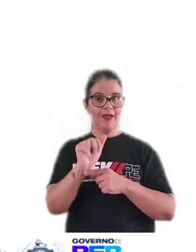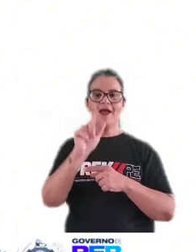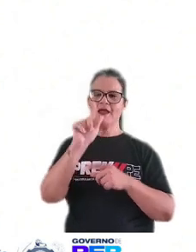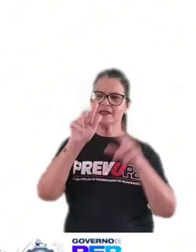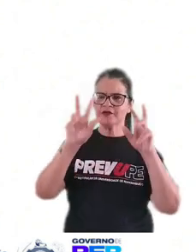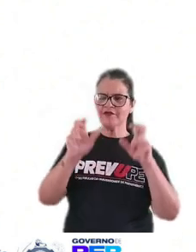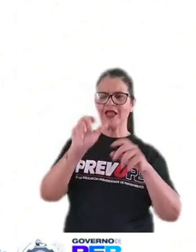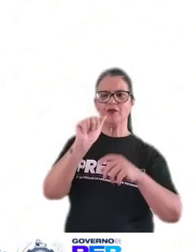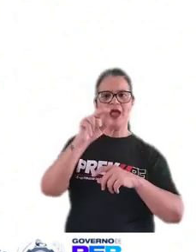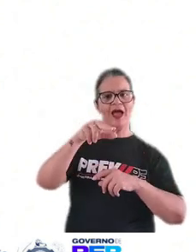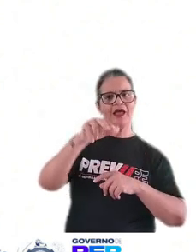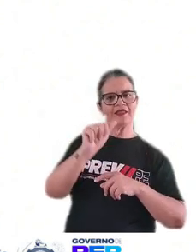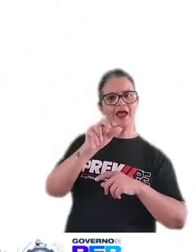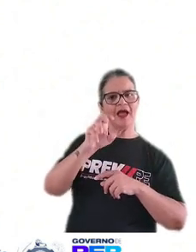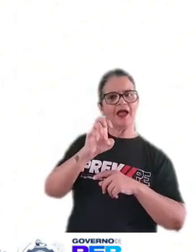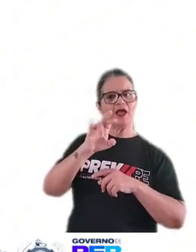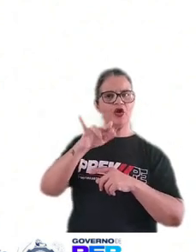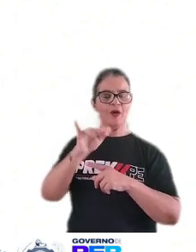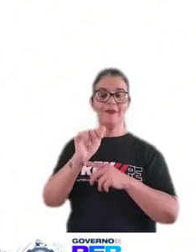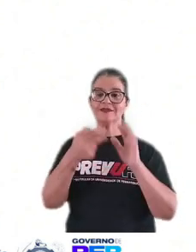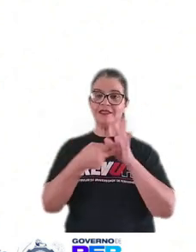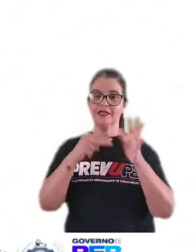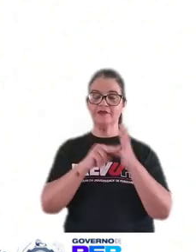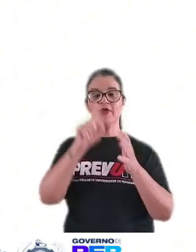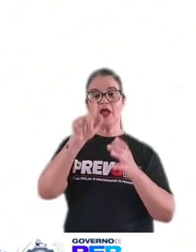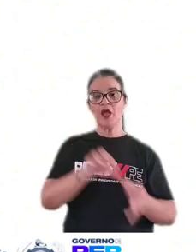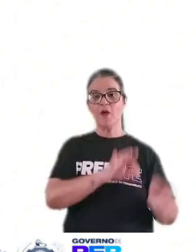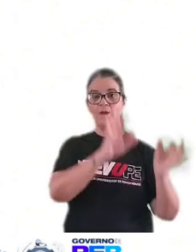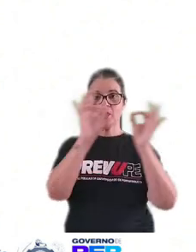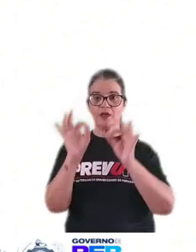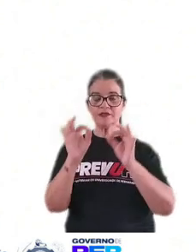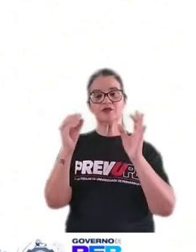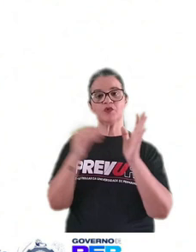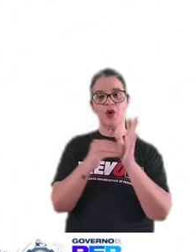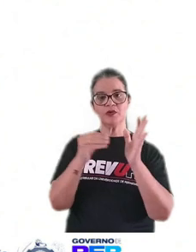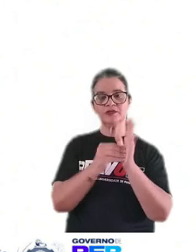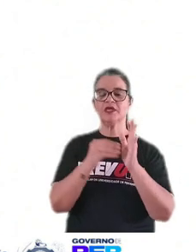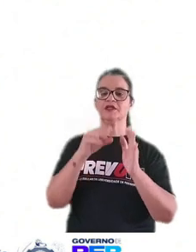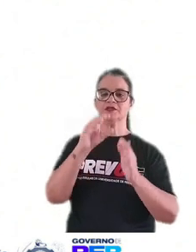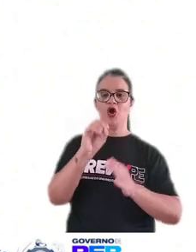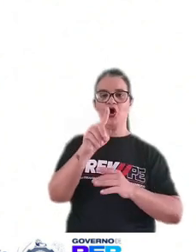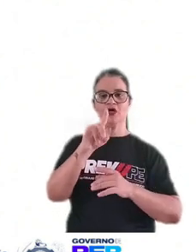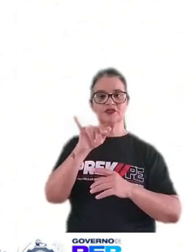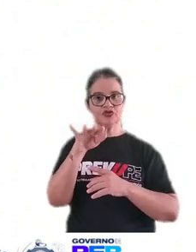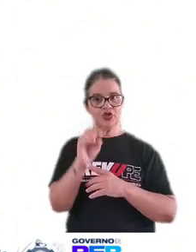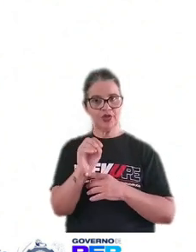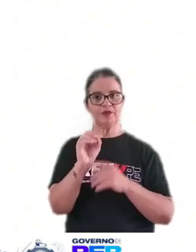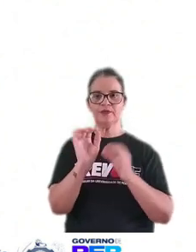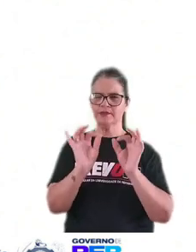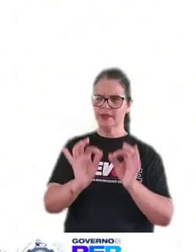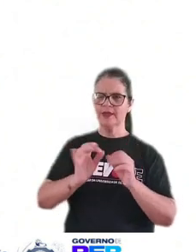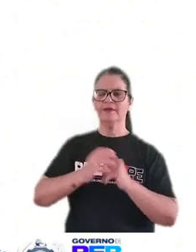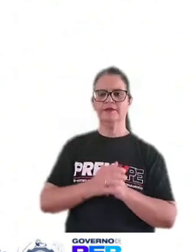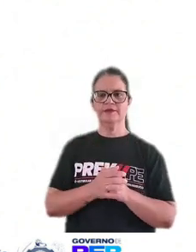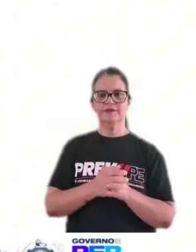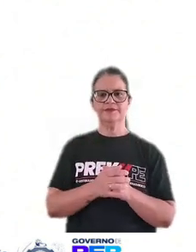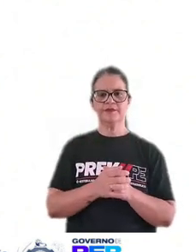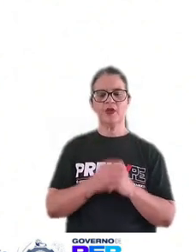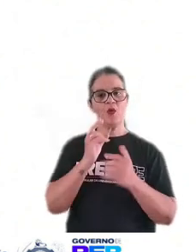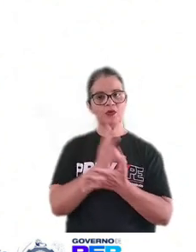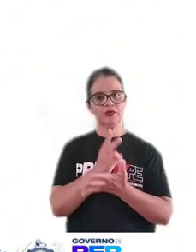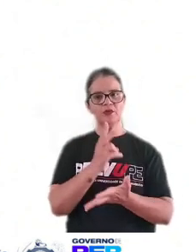esse fato esse anaeróbio significa que é um processo com ausência de oxigênio tá